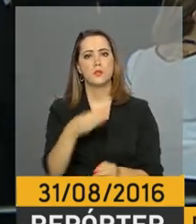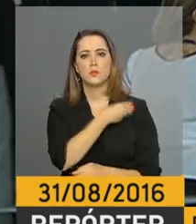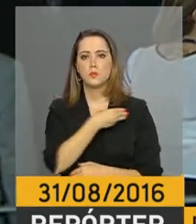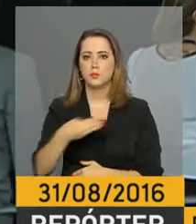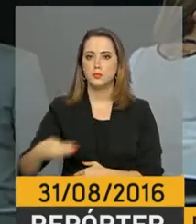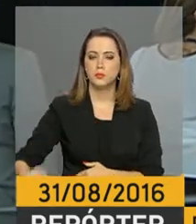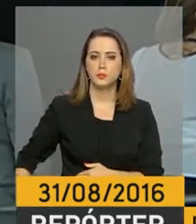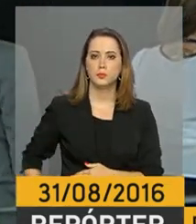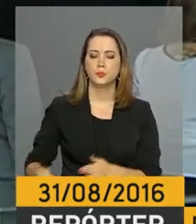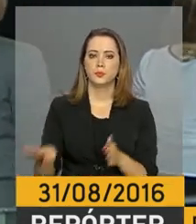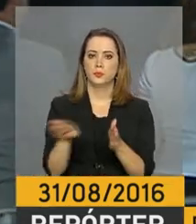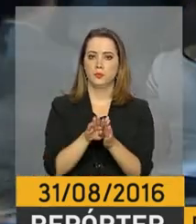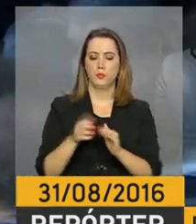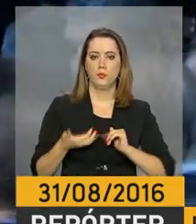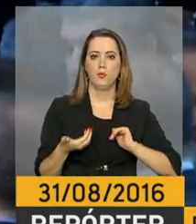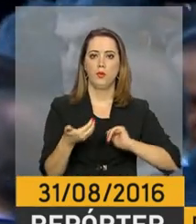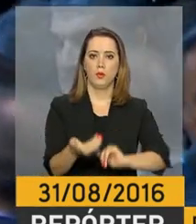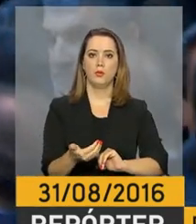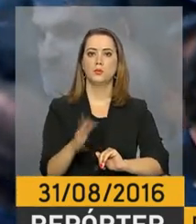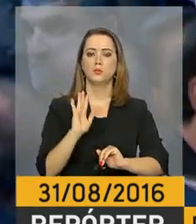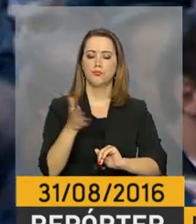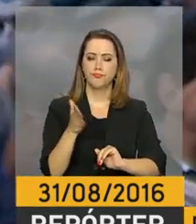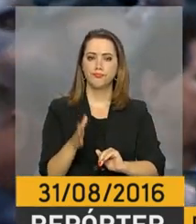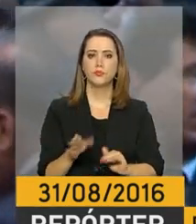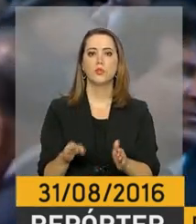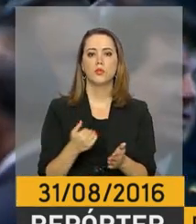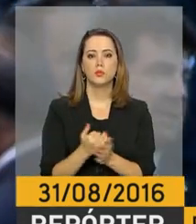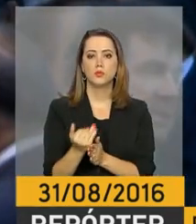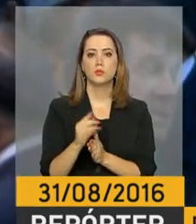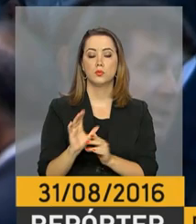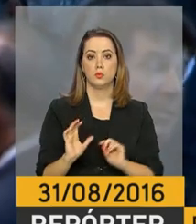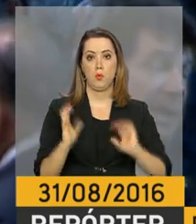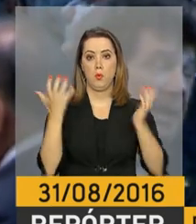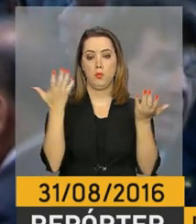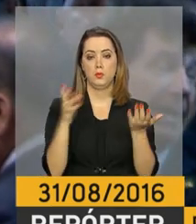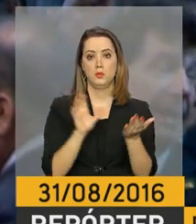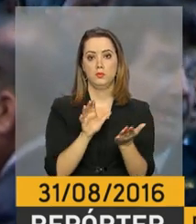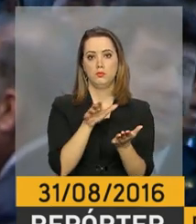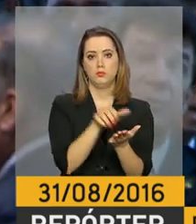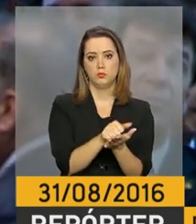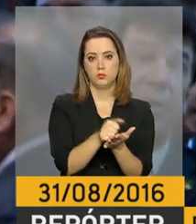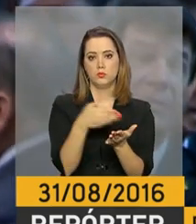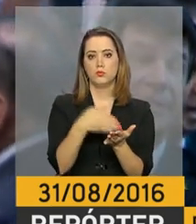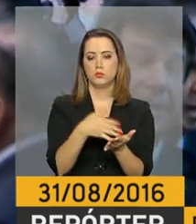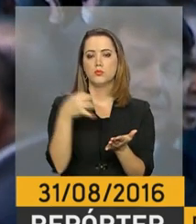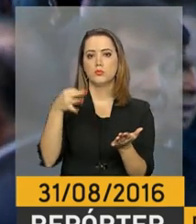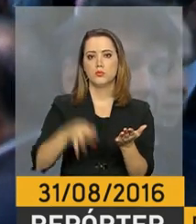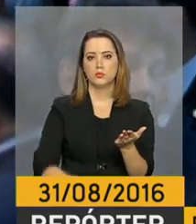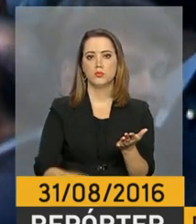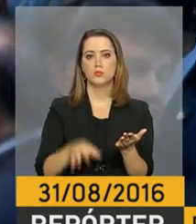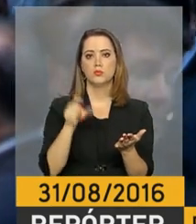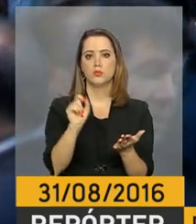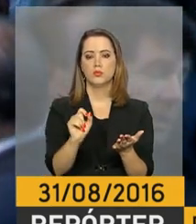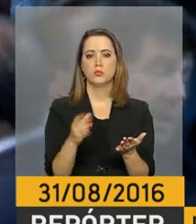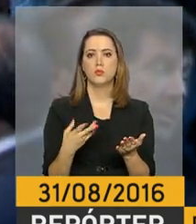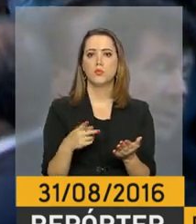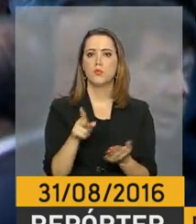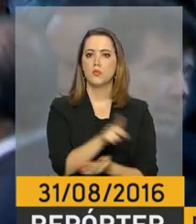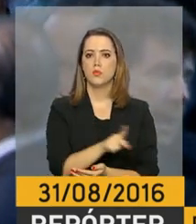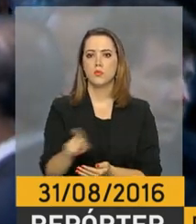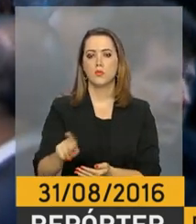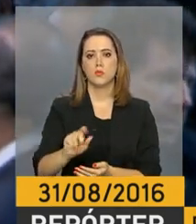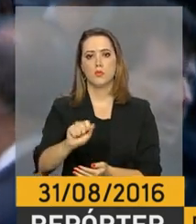Congresso Nacional. Ele participa em instantes da cerimônia em que será empossado oficialmente como presidente